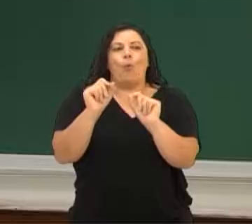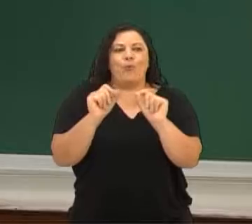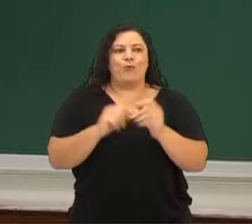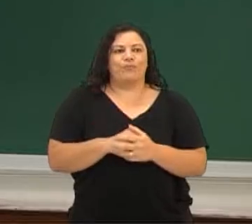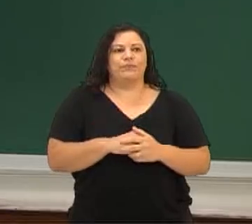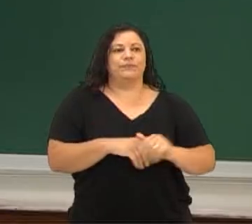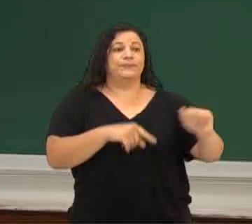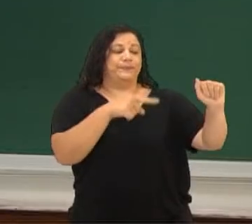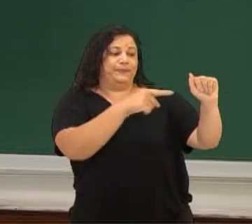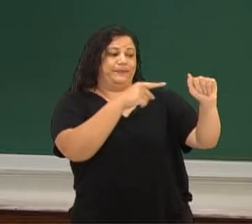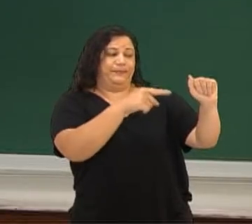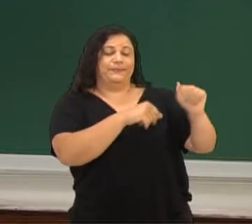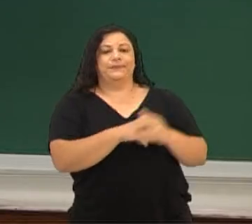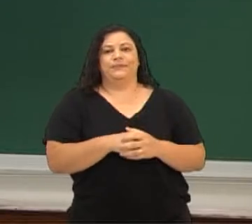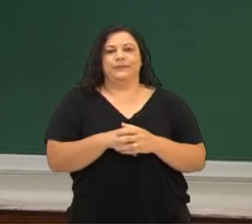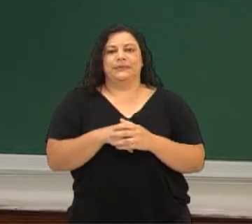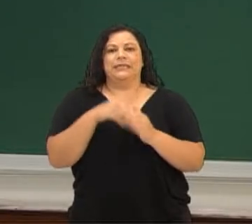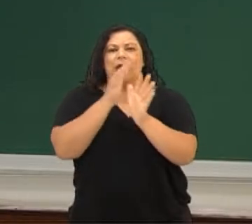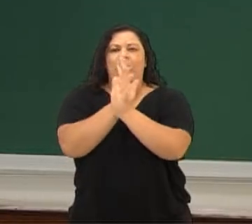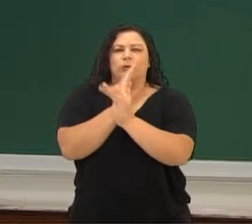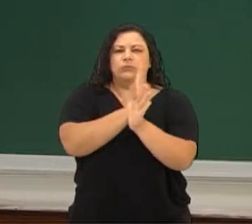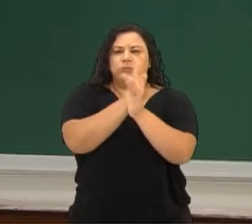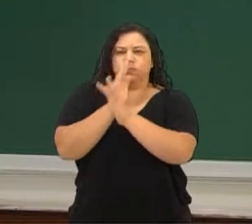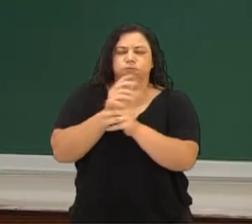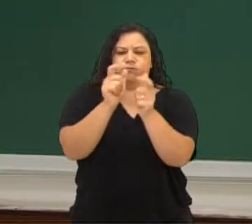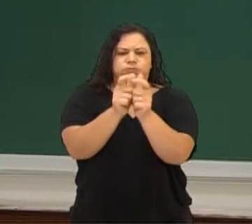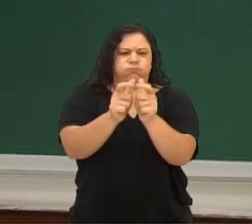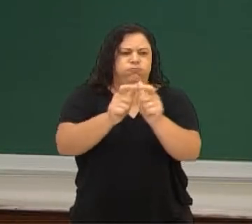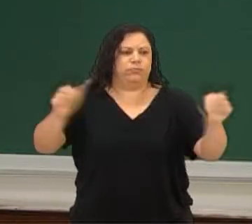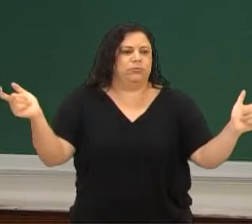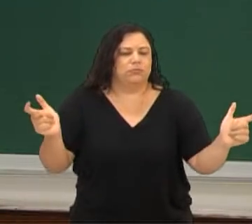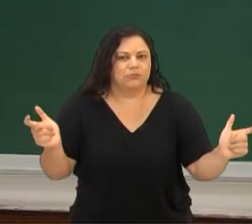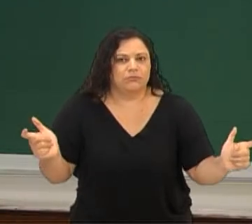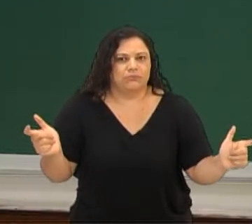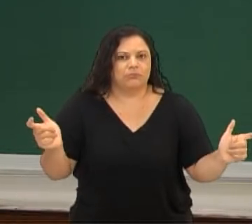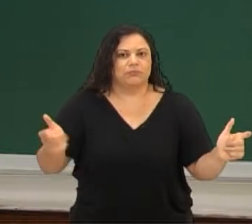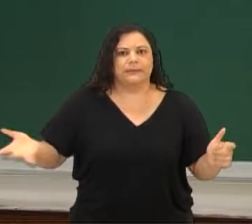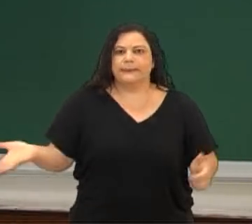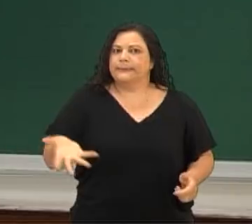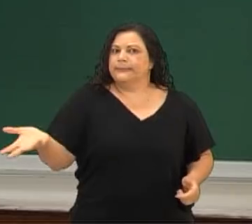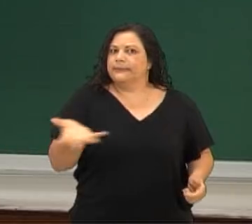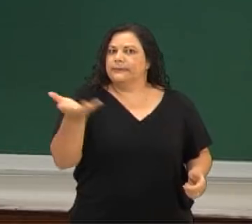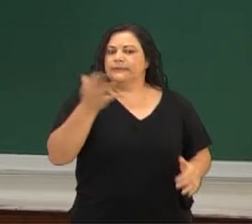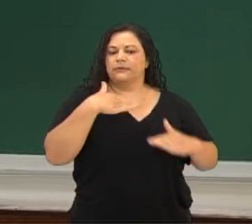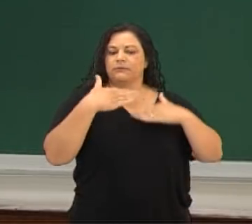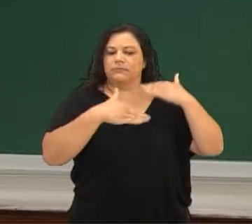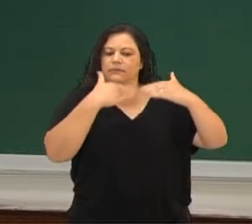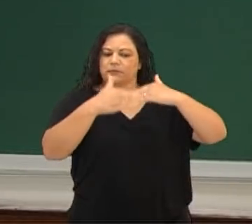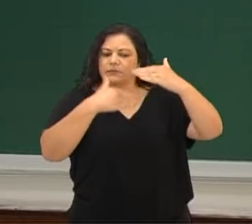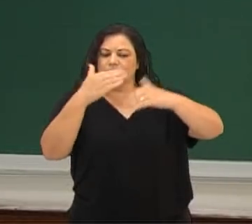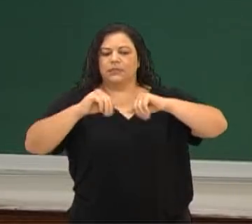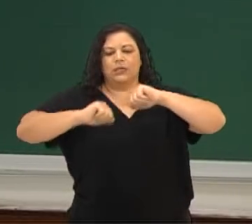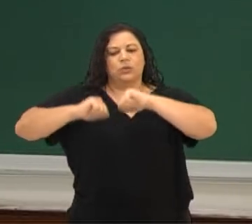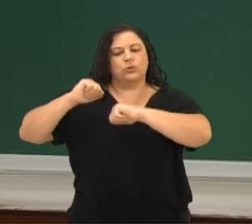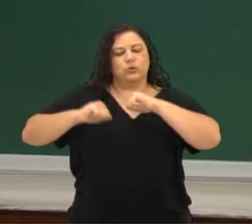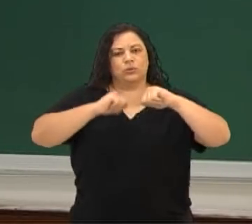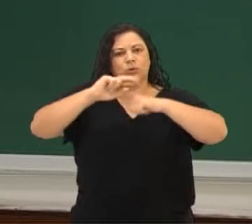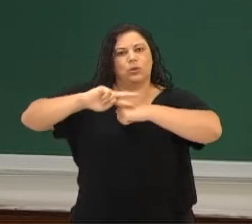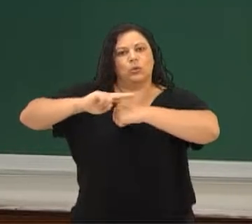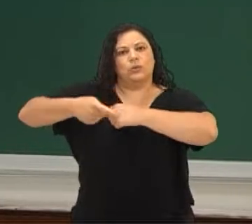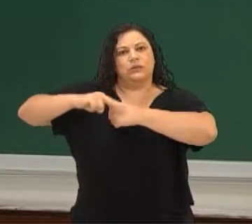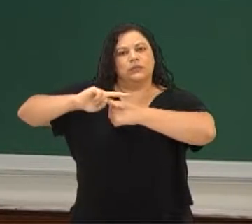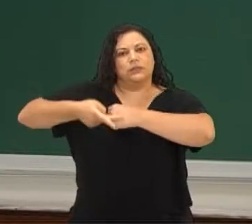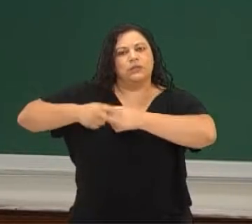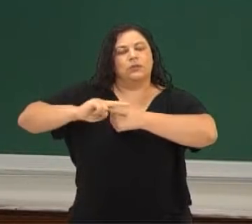desordenada e acelerada. O desenvolvimento industrial está tendo como consequência o êxodo rural, que está sendo